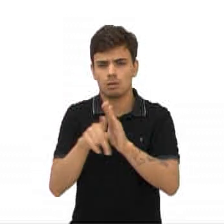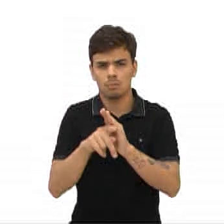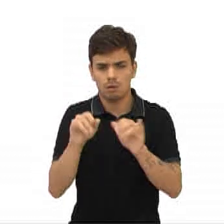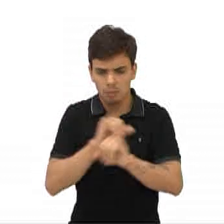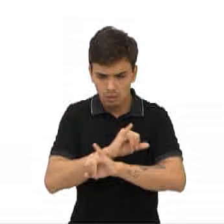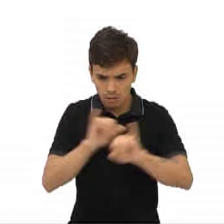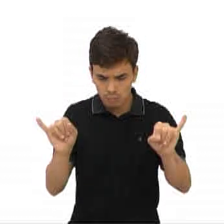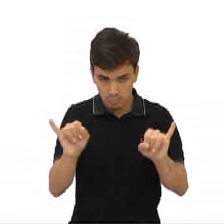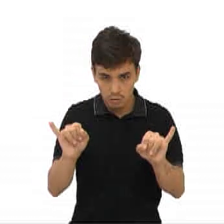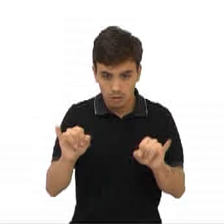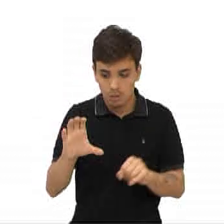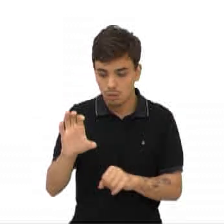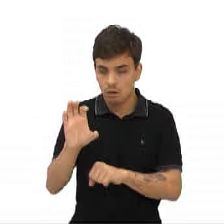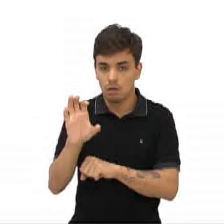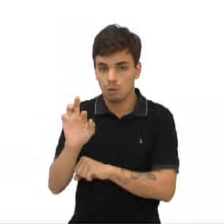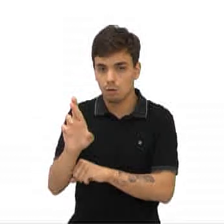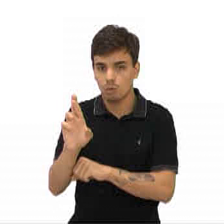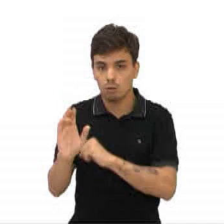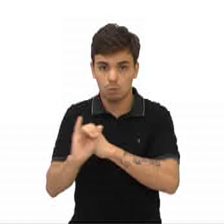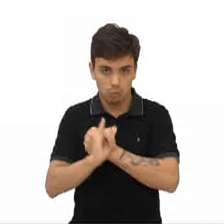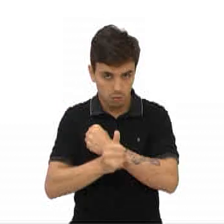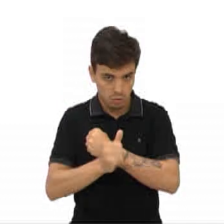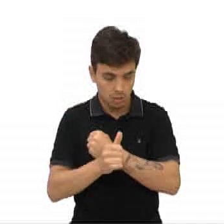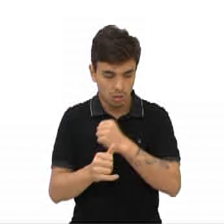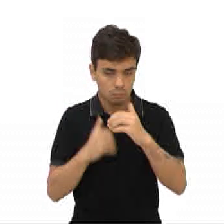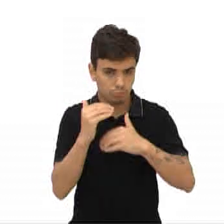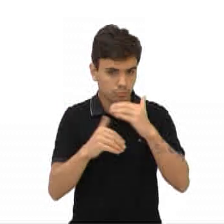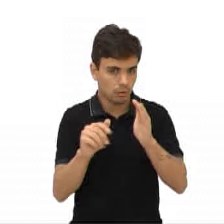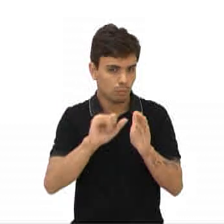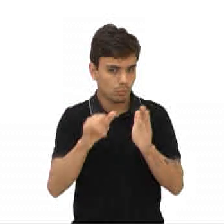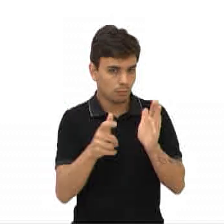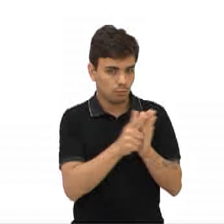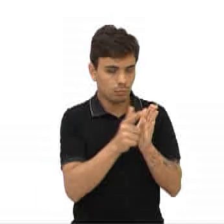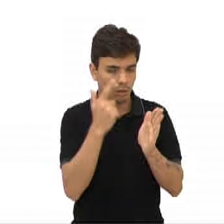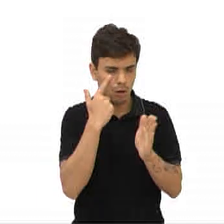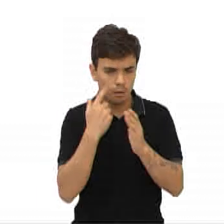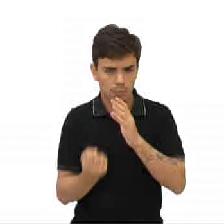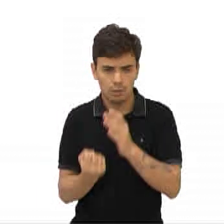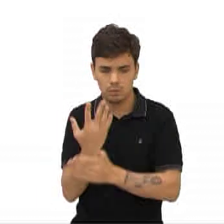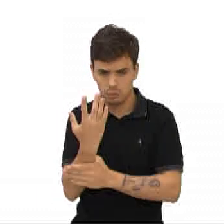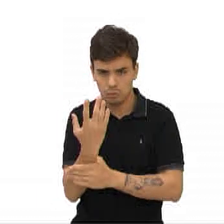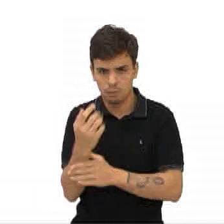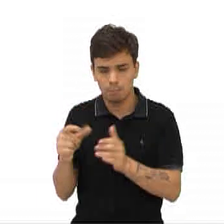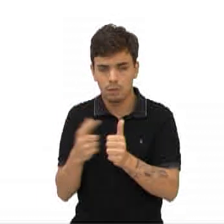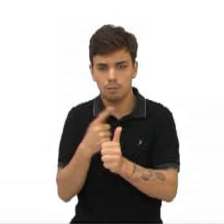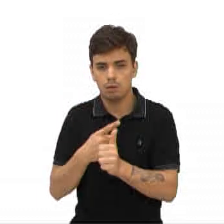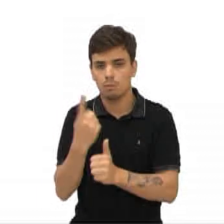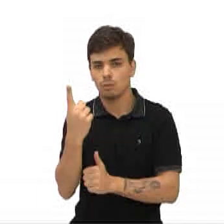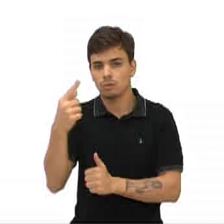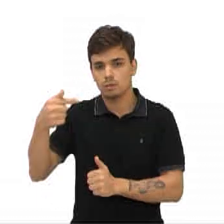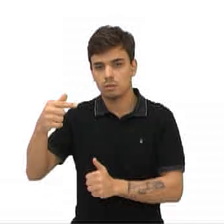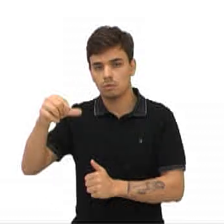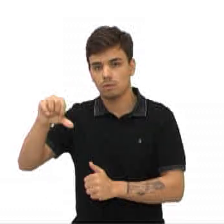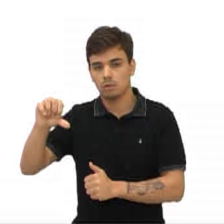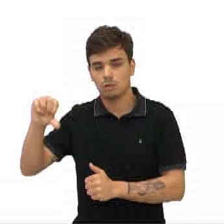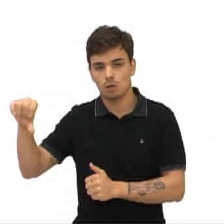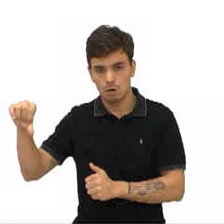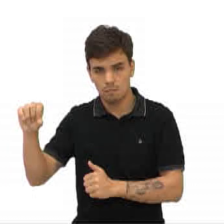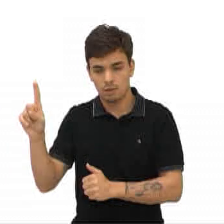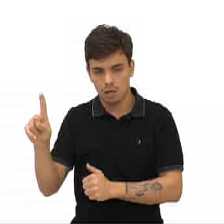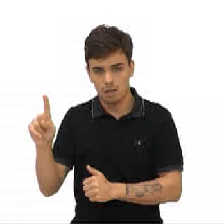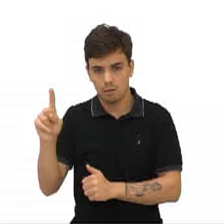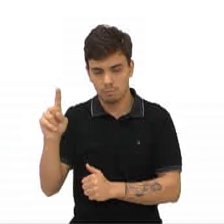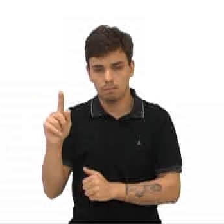dos jornais. Interessante isso. Ela apareceu pela primeira vez em 1799, né, num jornal francês, em